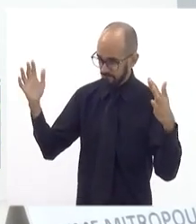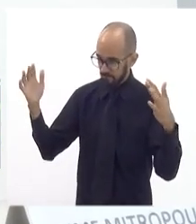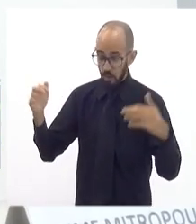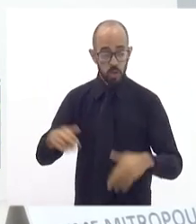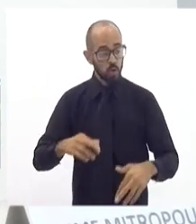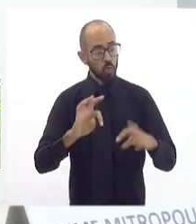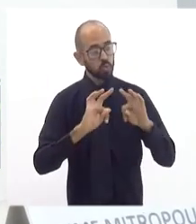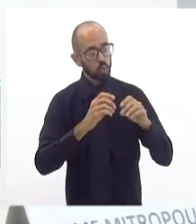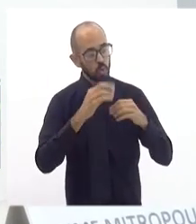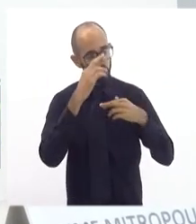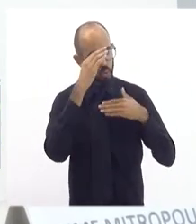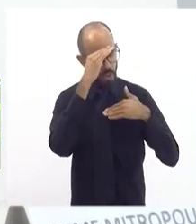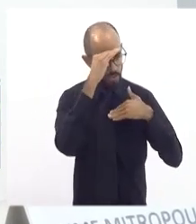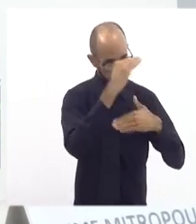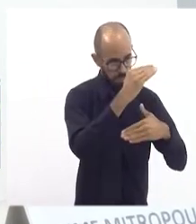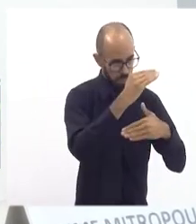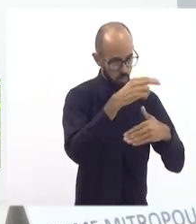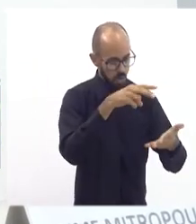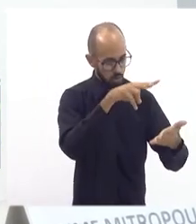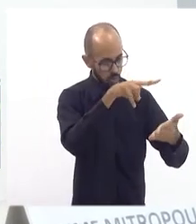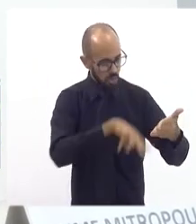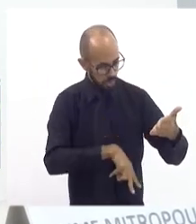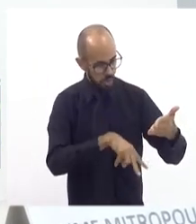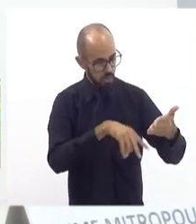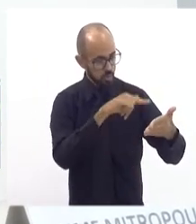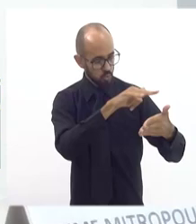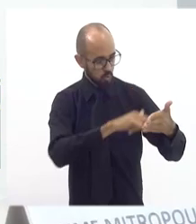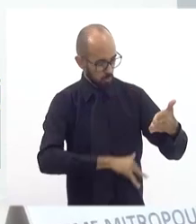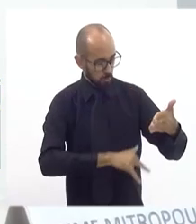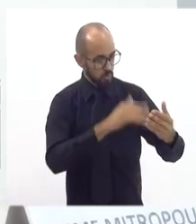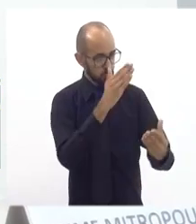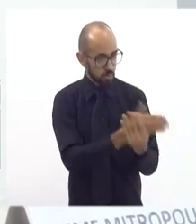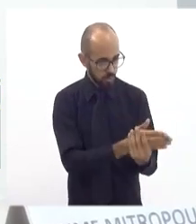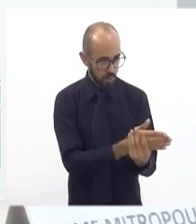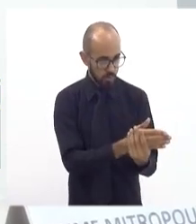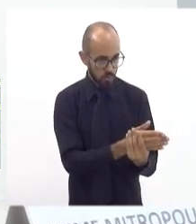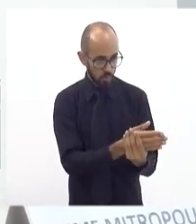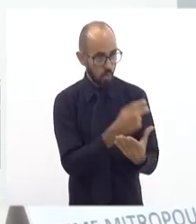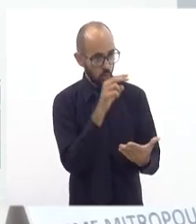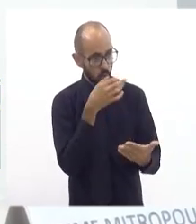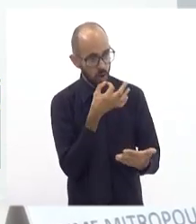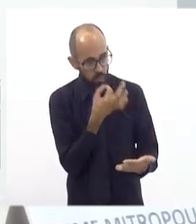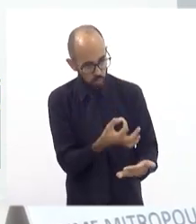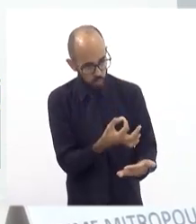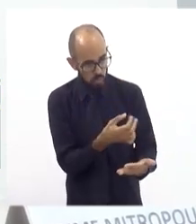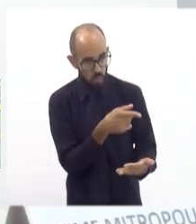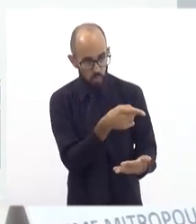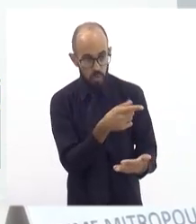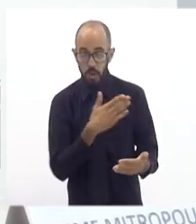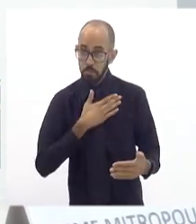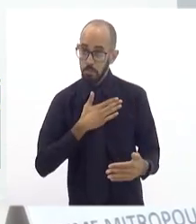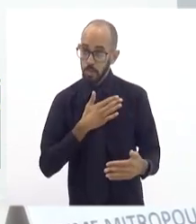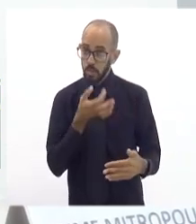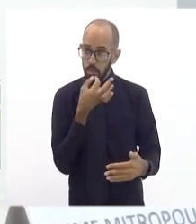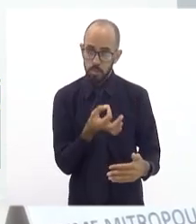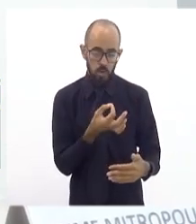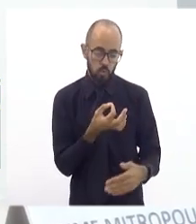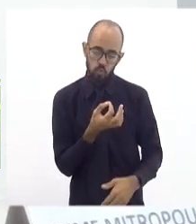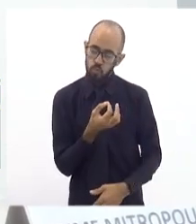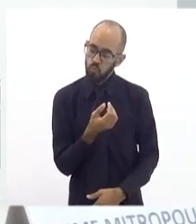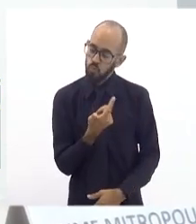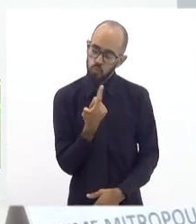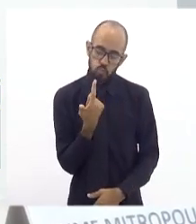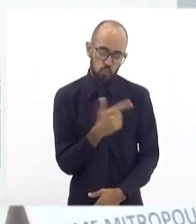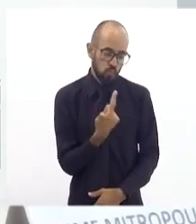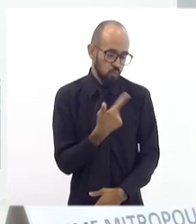todo respeito eu olhei o salto olhei a resposta recomendação como o senhor falou e no meu ponto de vista não